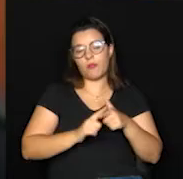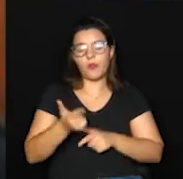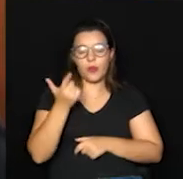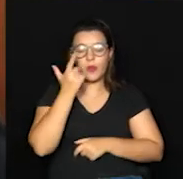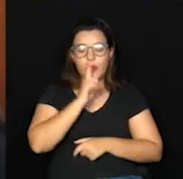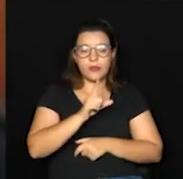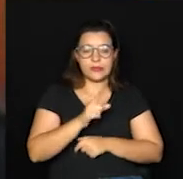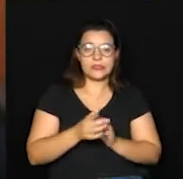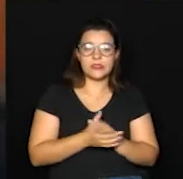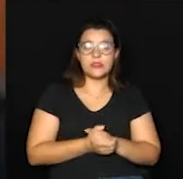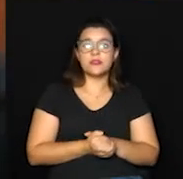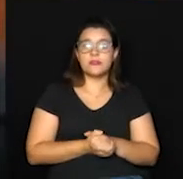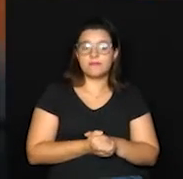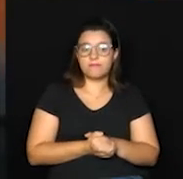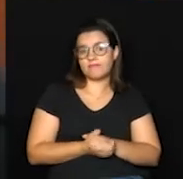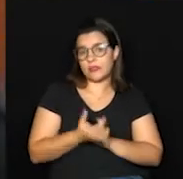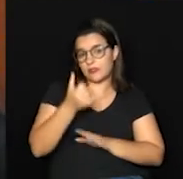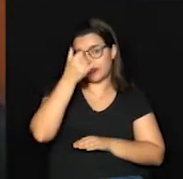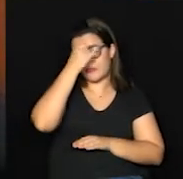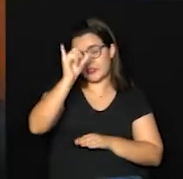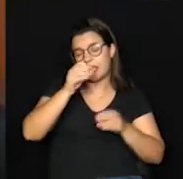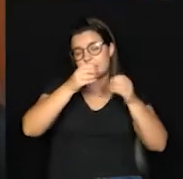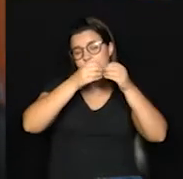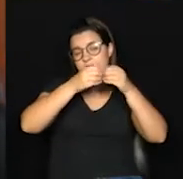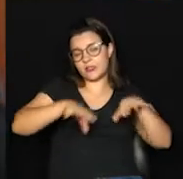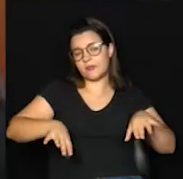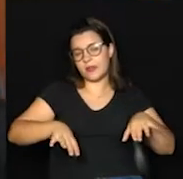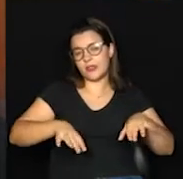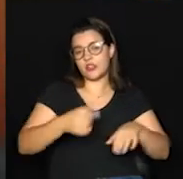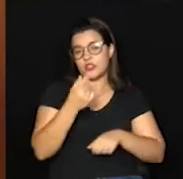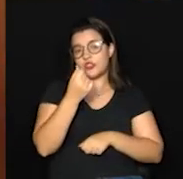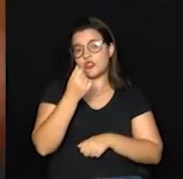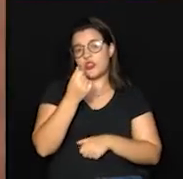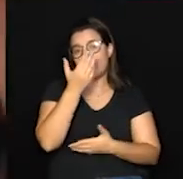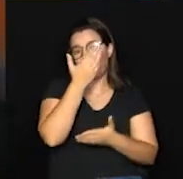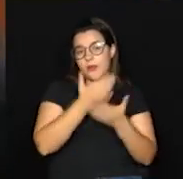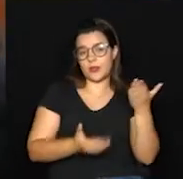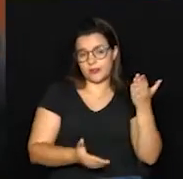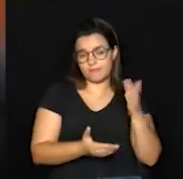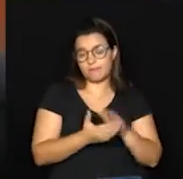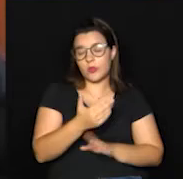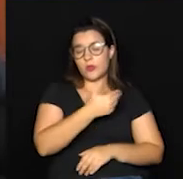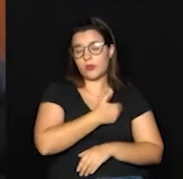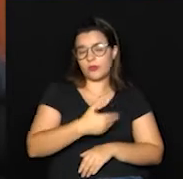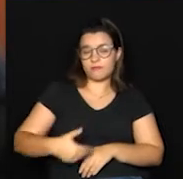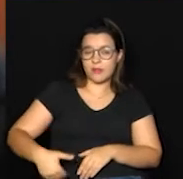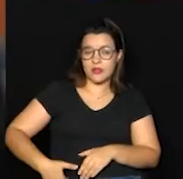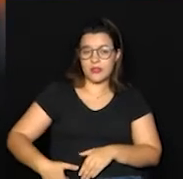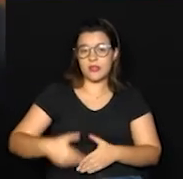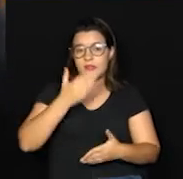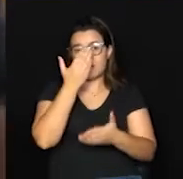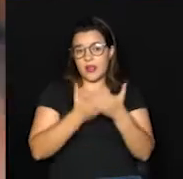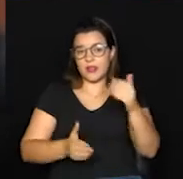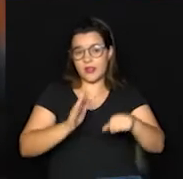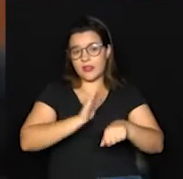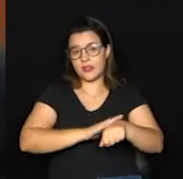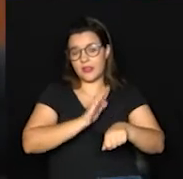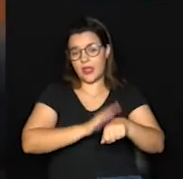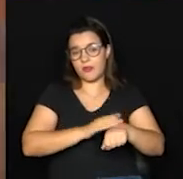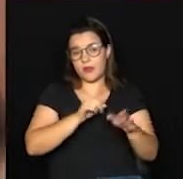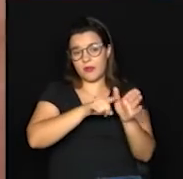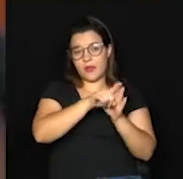otimizar recursos, né? Evitando o desperdício de recurso público, evitando tempo numa pesquisa gasta